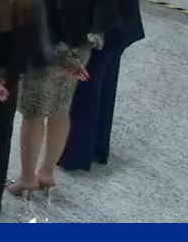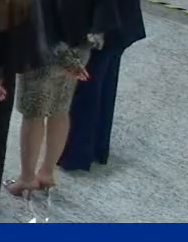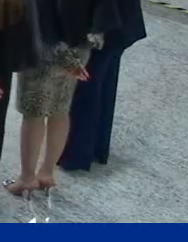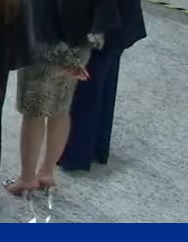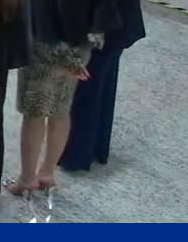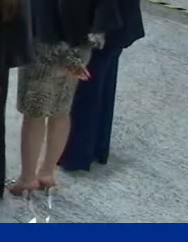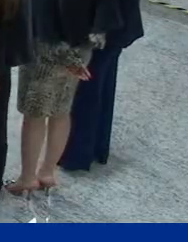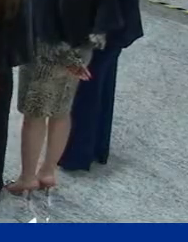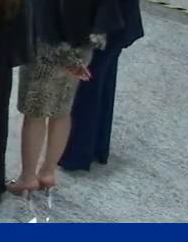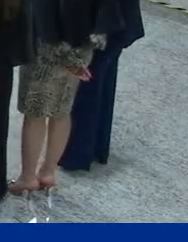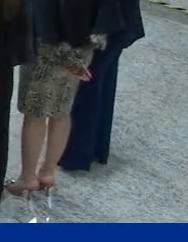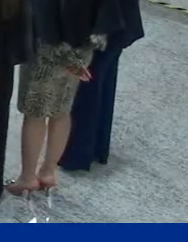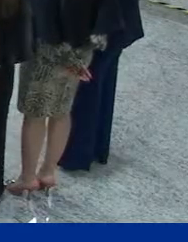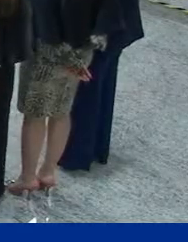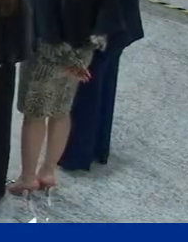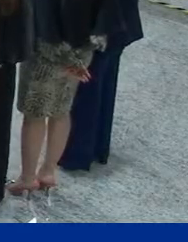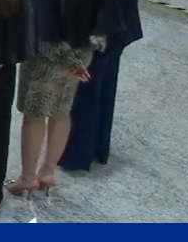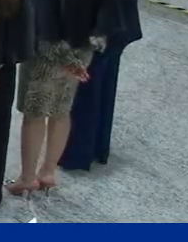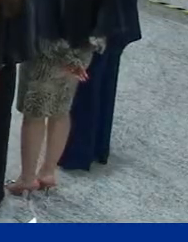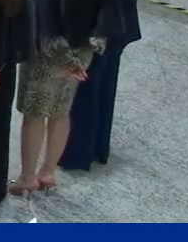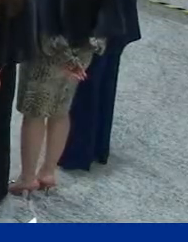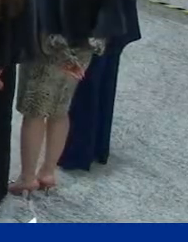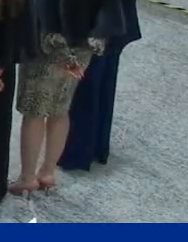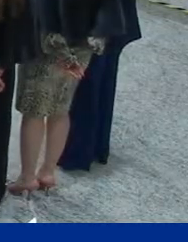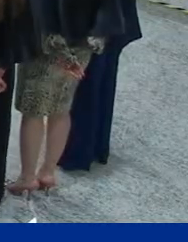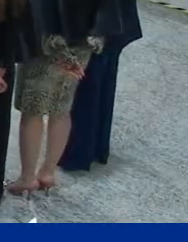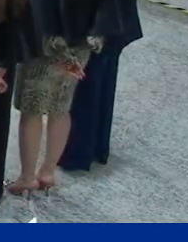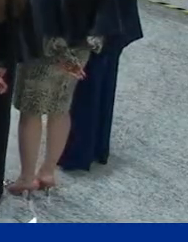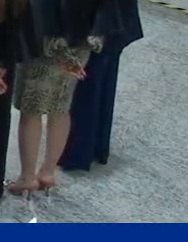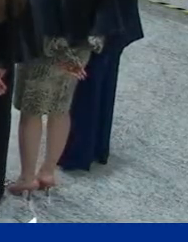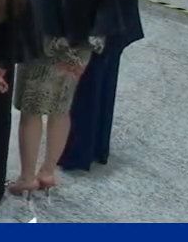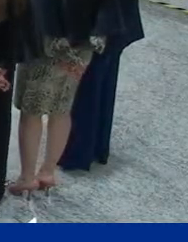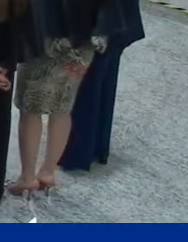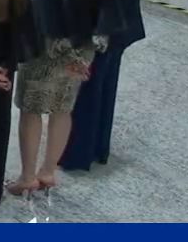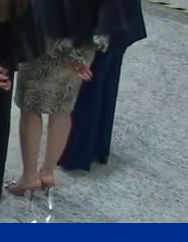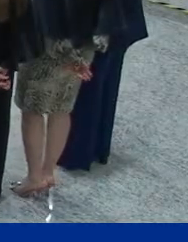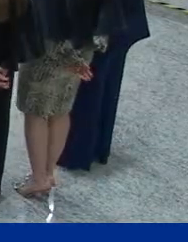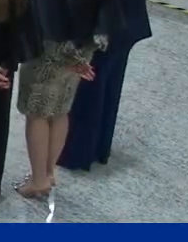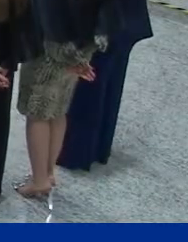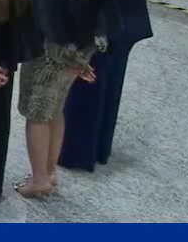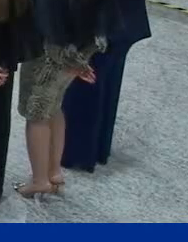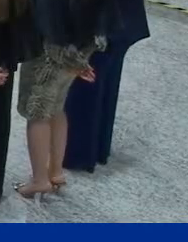Os juízes e juízes que se encontram no plenário pousam para a foto.